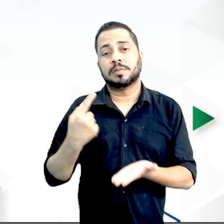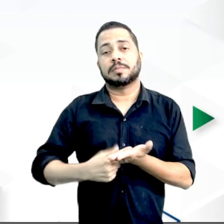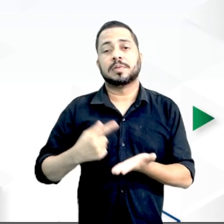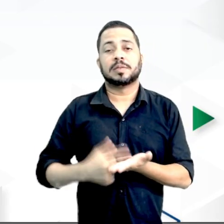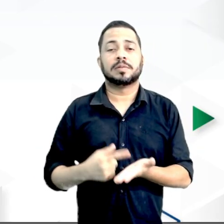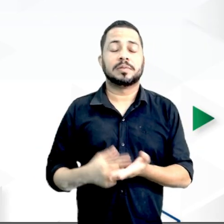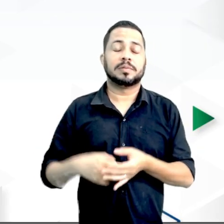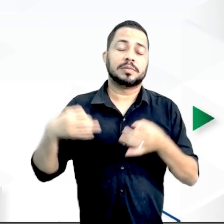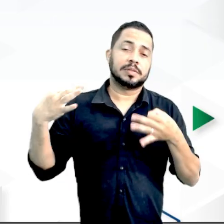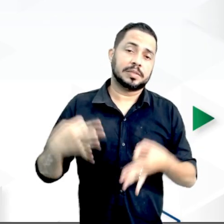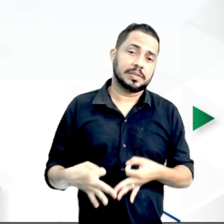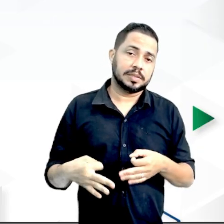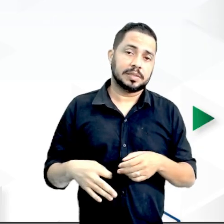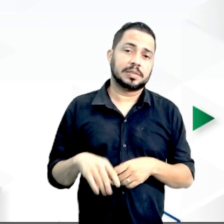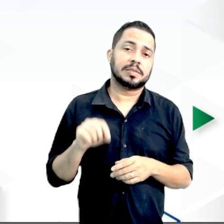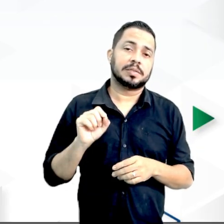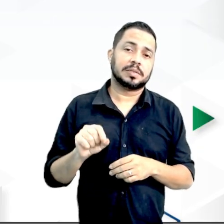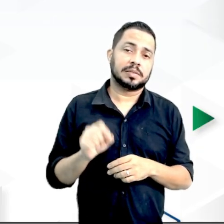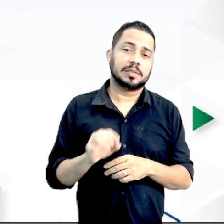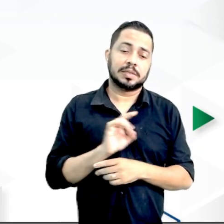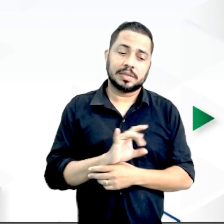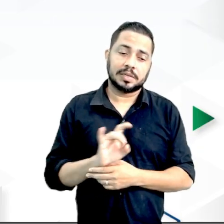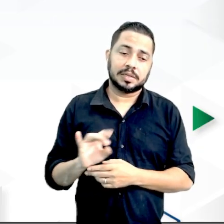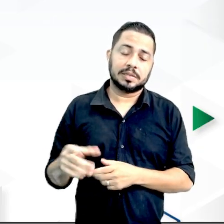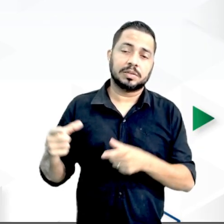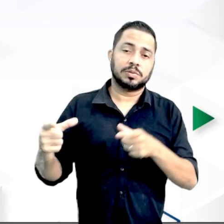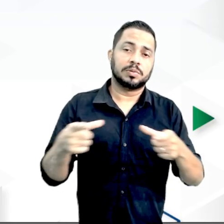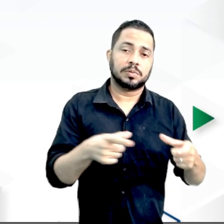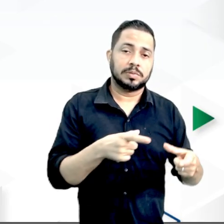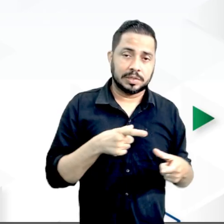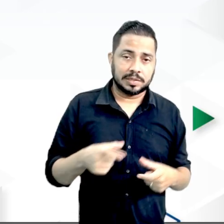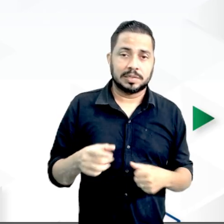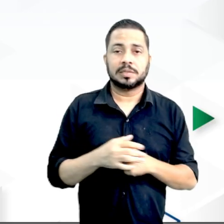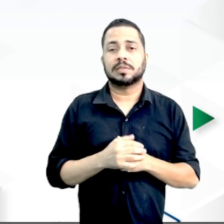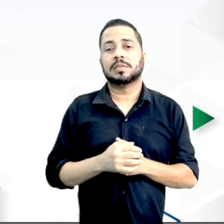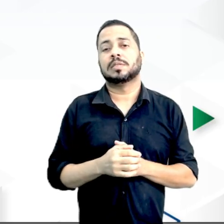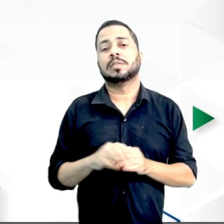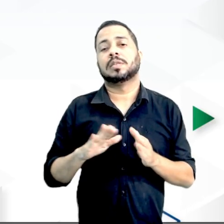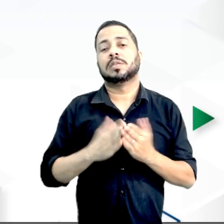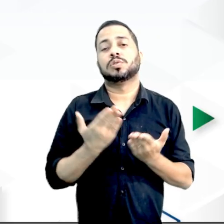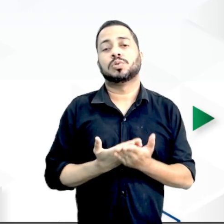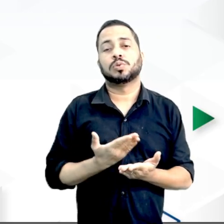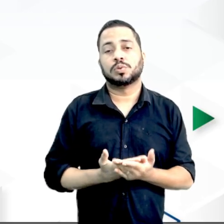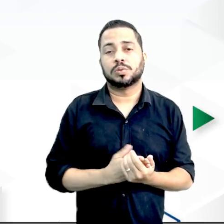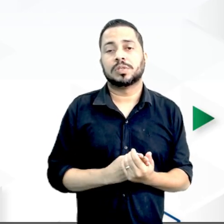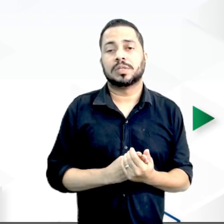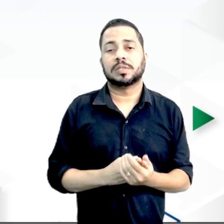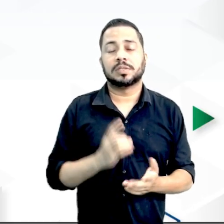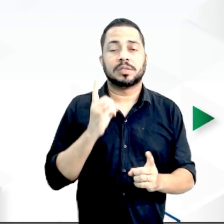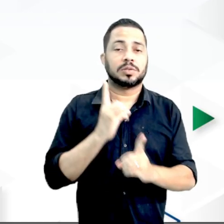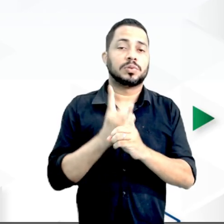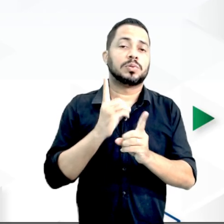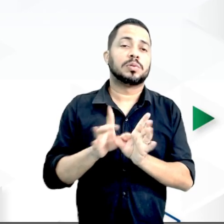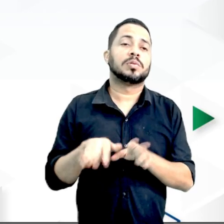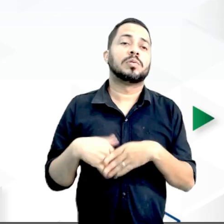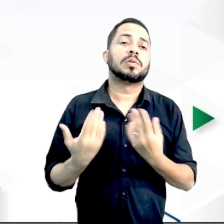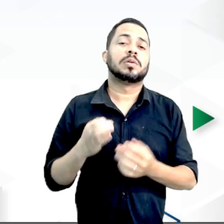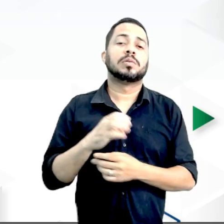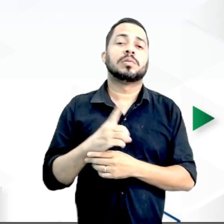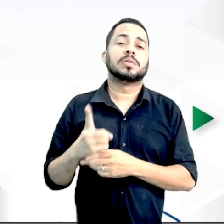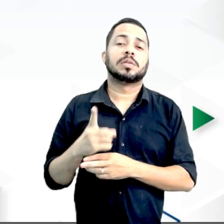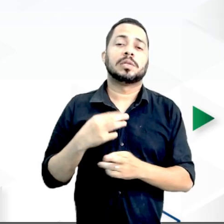ponto exato em que cada lugar da escola ela se encontra, tá? Quais são as